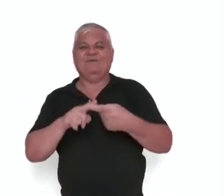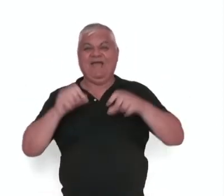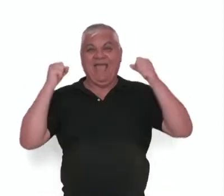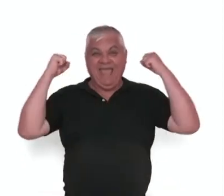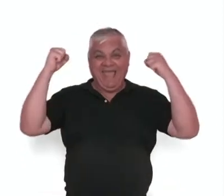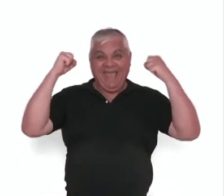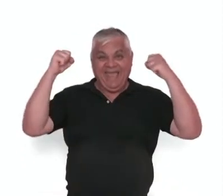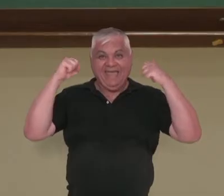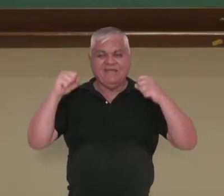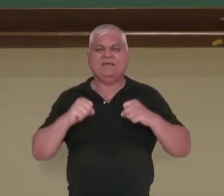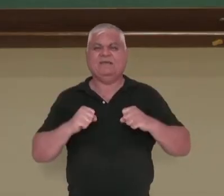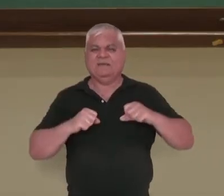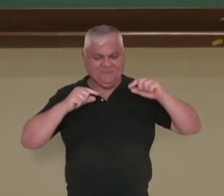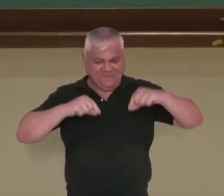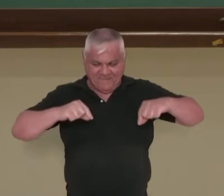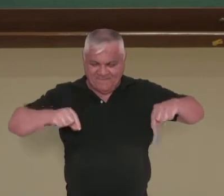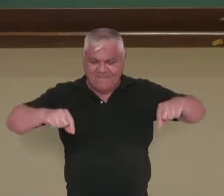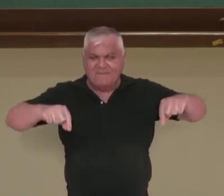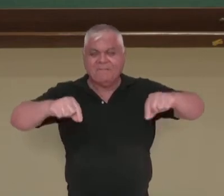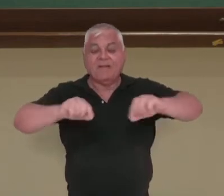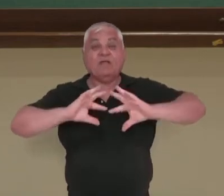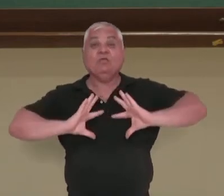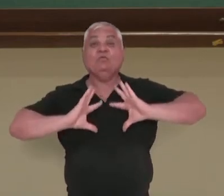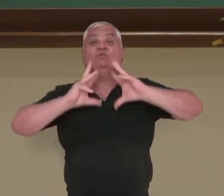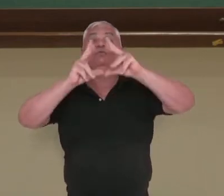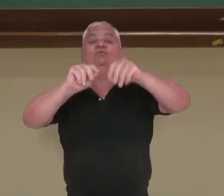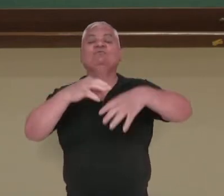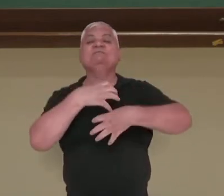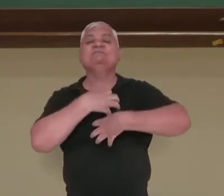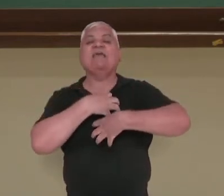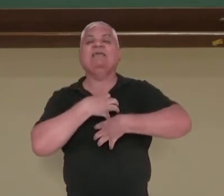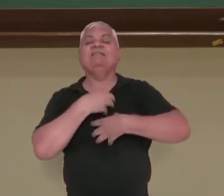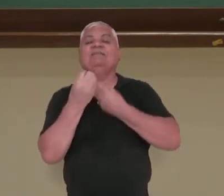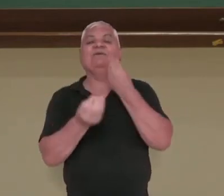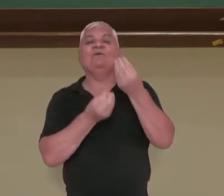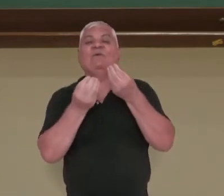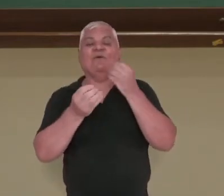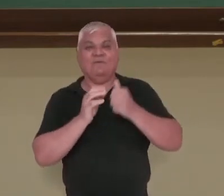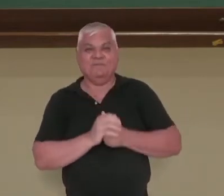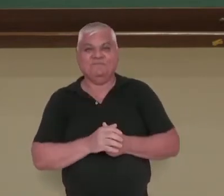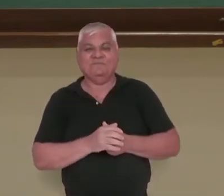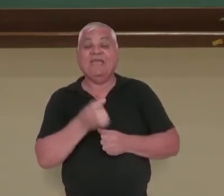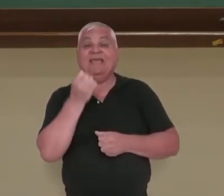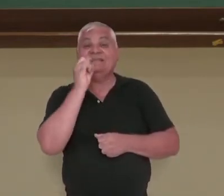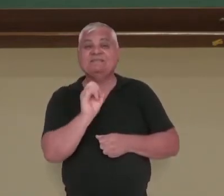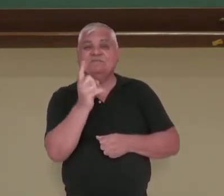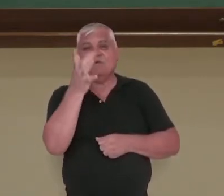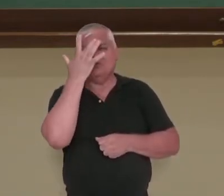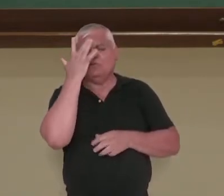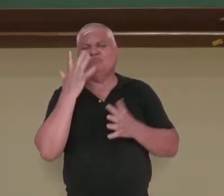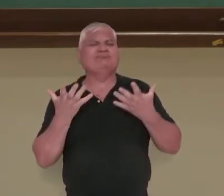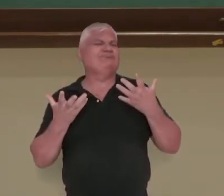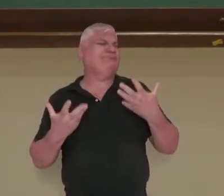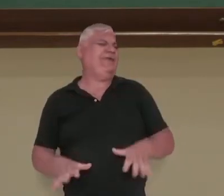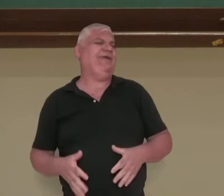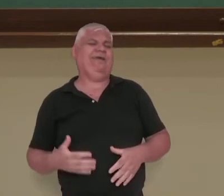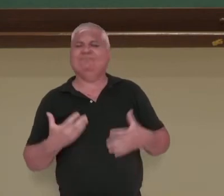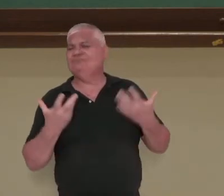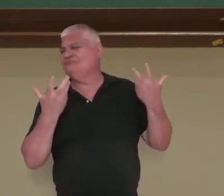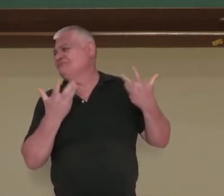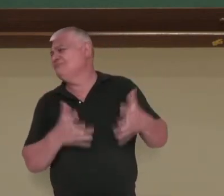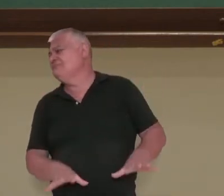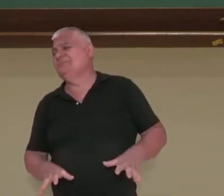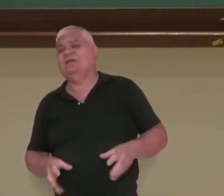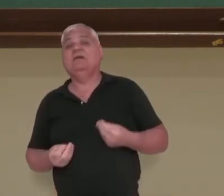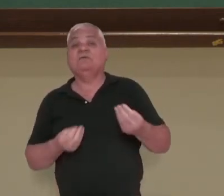Então nós conseguimos fazer aí todos passarem pela mesma posição. E se tem aquela pessoa que realmente não quer participar de nenhuma dessas posições,